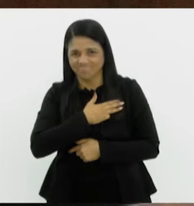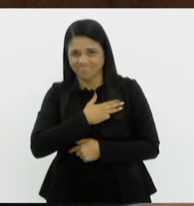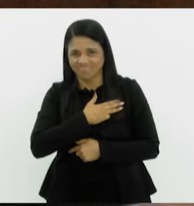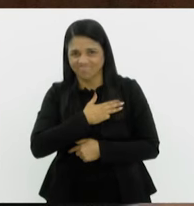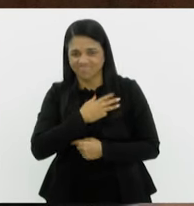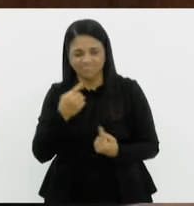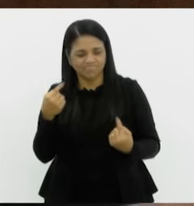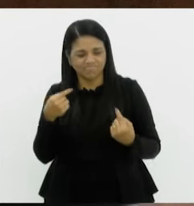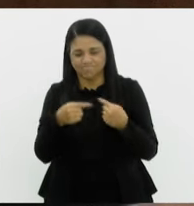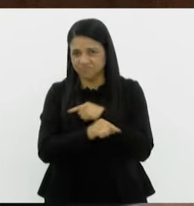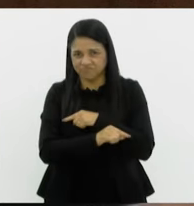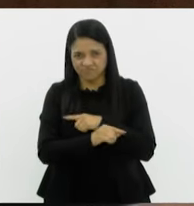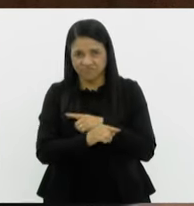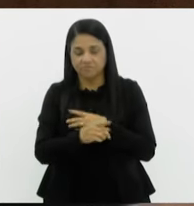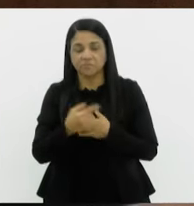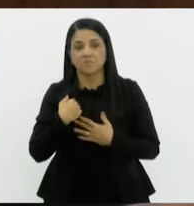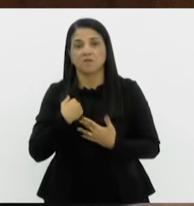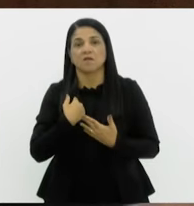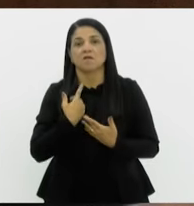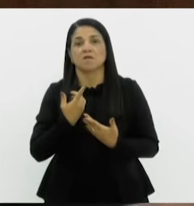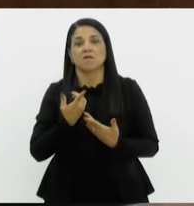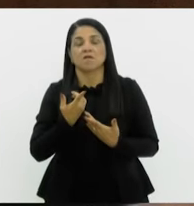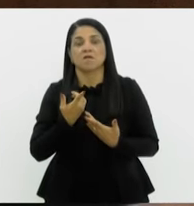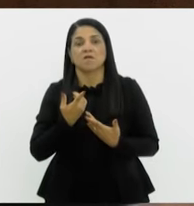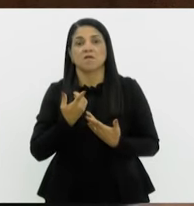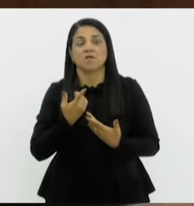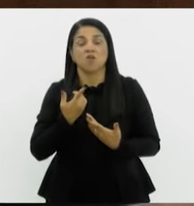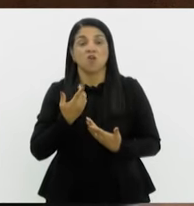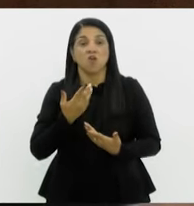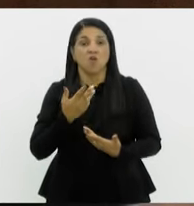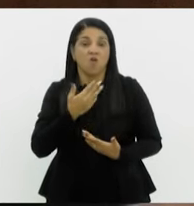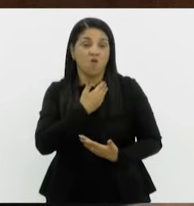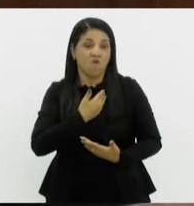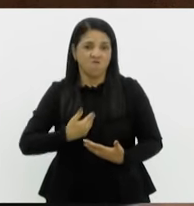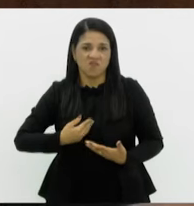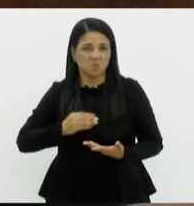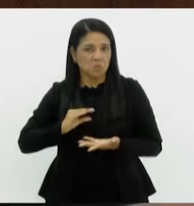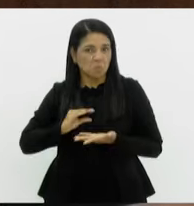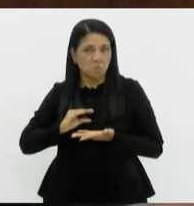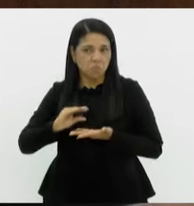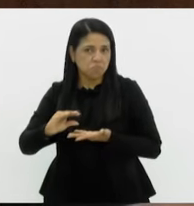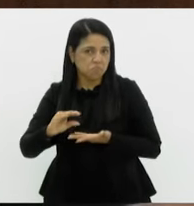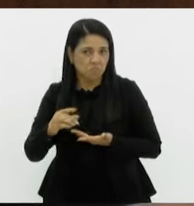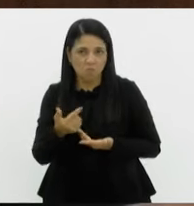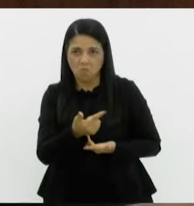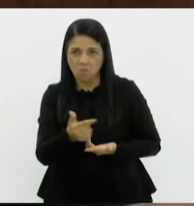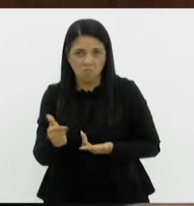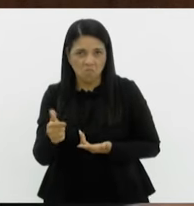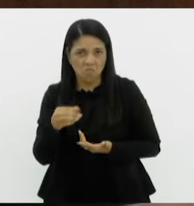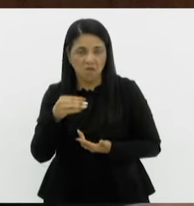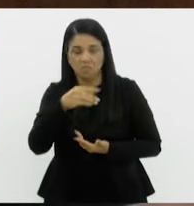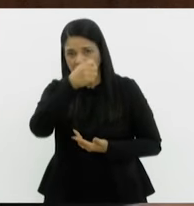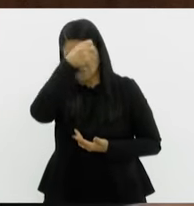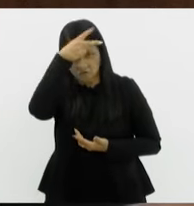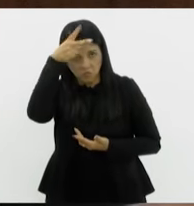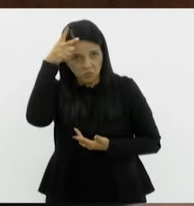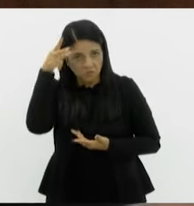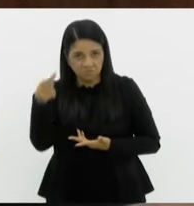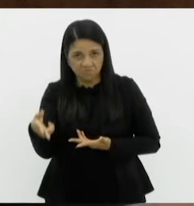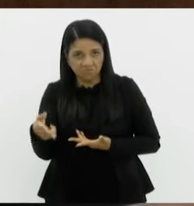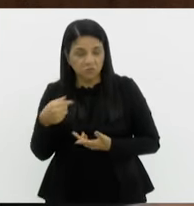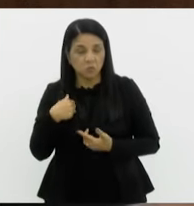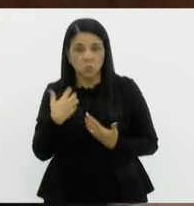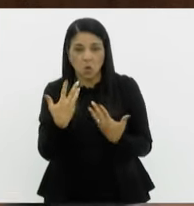E a minha nota de repúdio vai para um desgoverno que não manda dinheiro para as prefeituras, não aceita